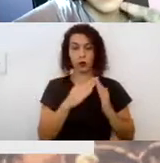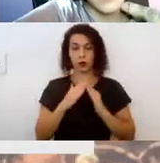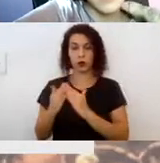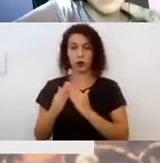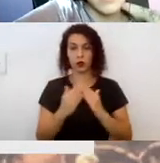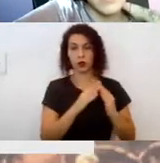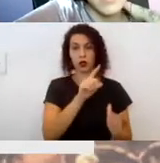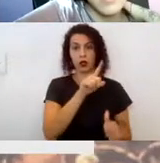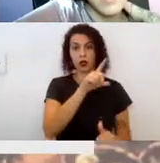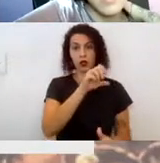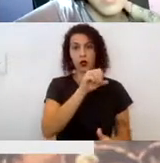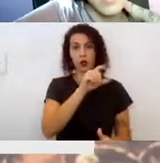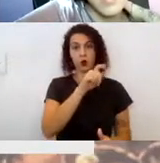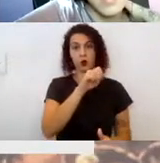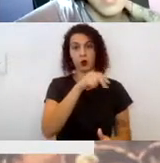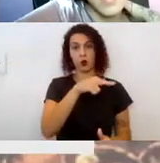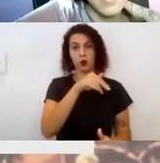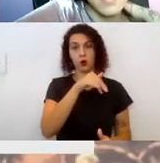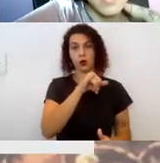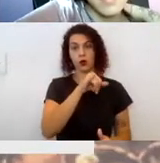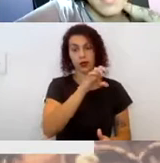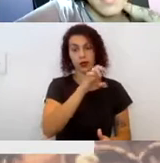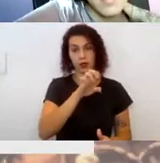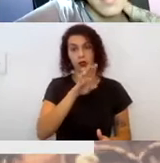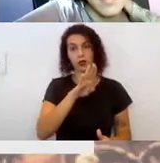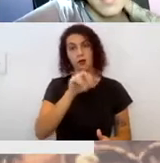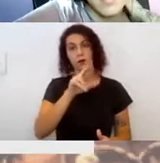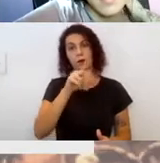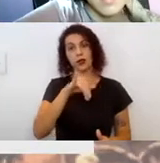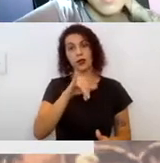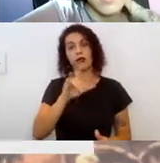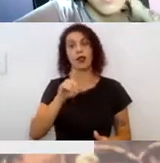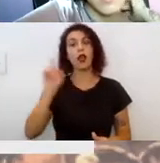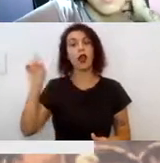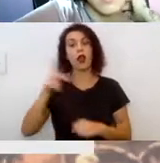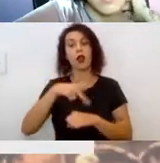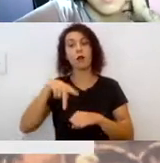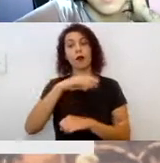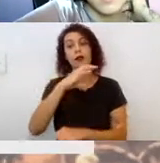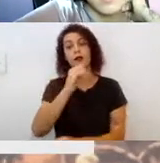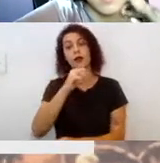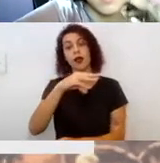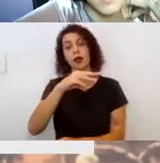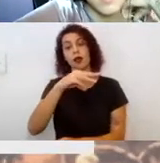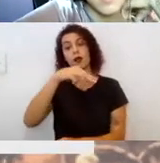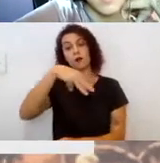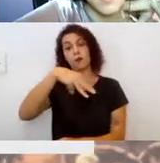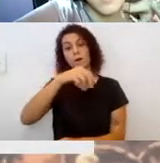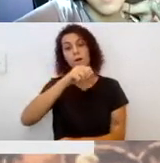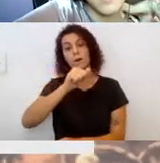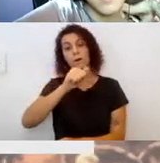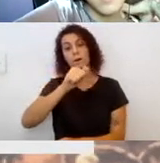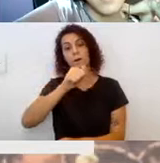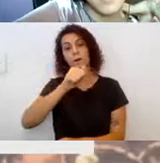logo UnB em campo varões é é é uma aldeia tá então se vocês imaginavam que eram